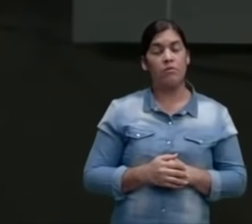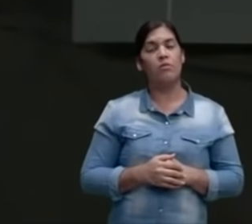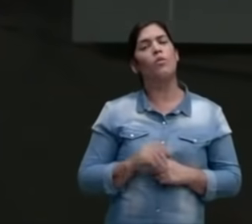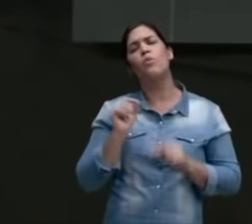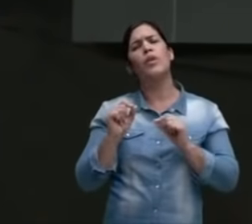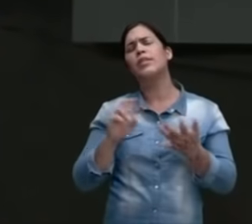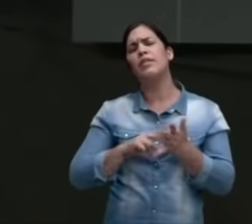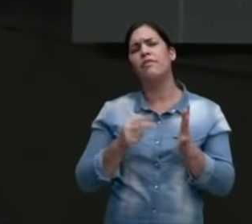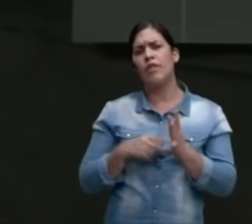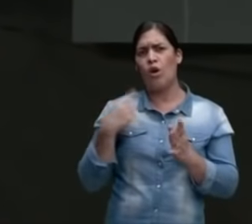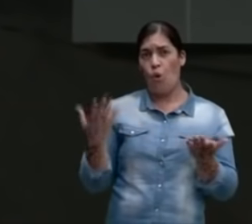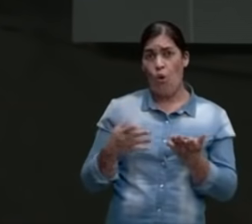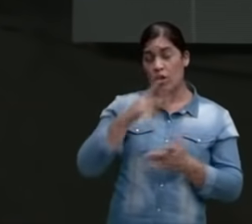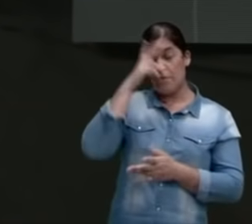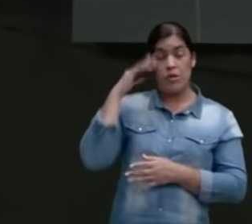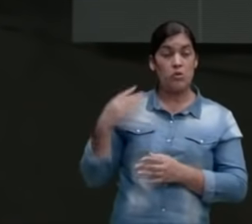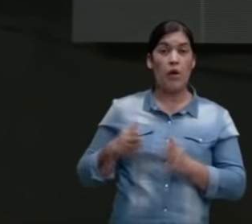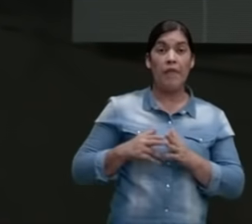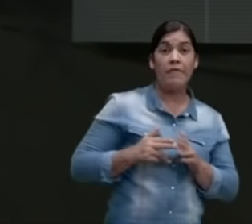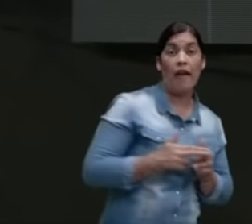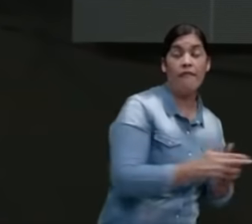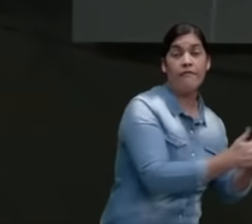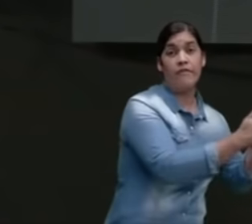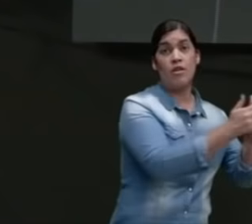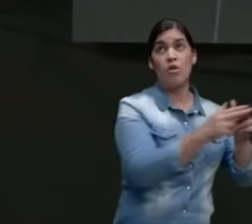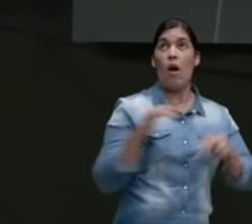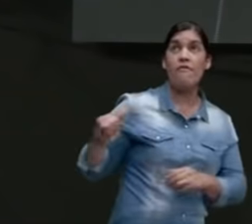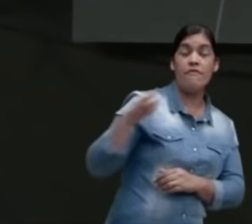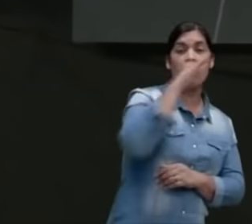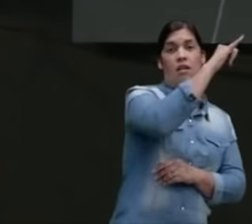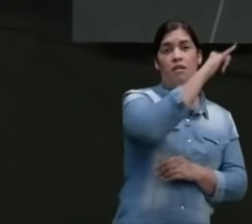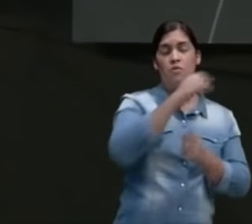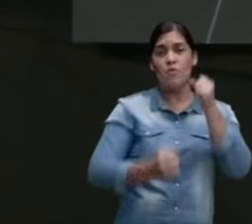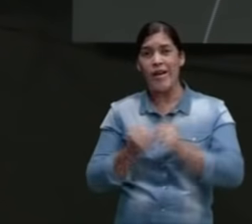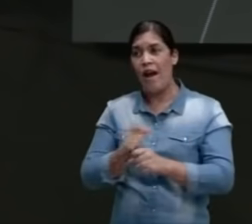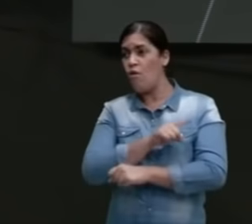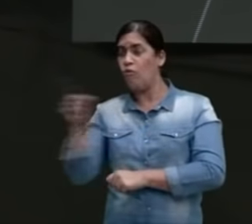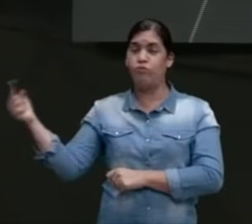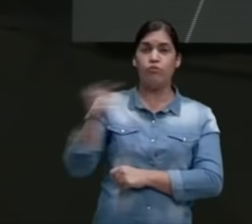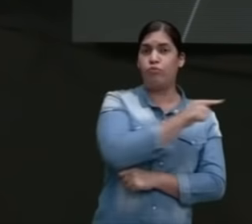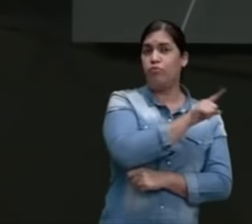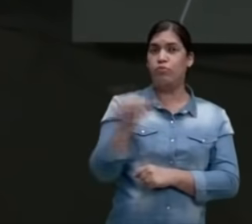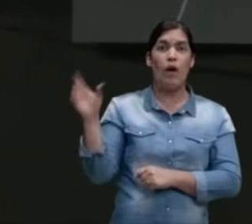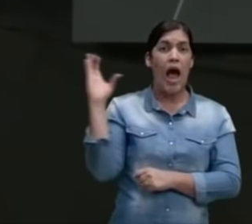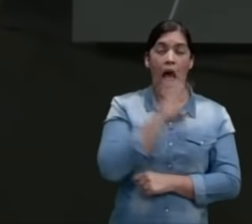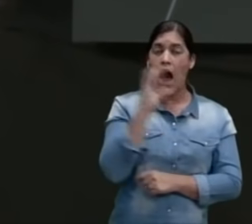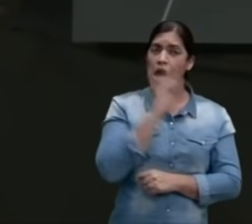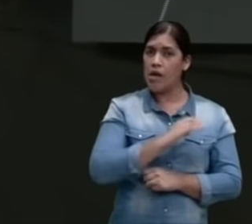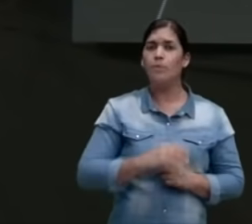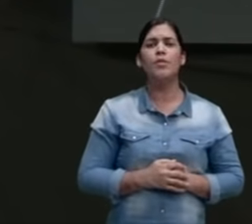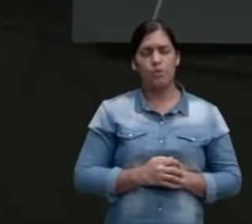através do avião. Hoje você, mesmo de carro, você consegue ir de um lado para o outro.